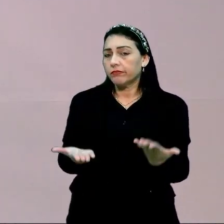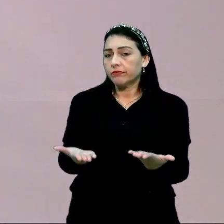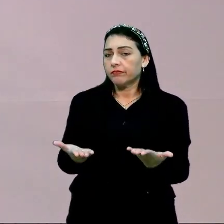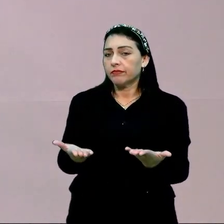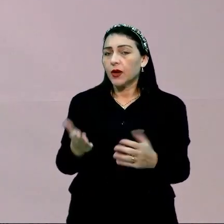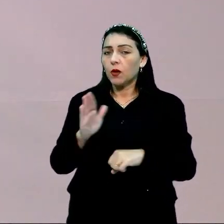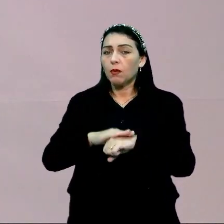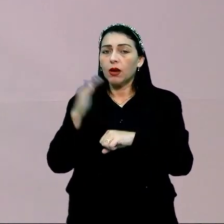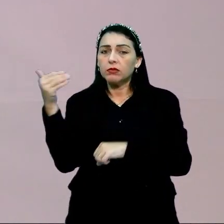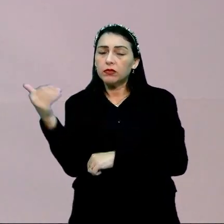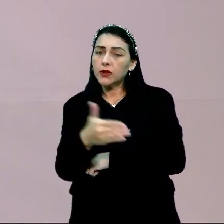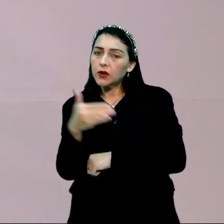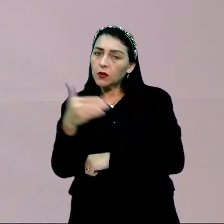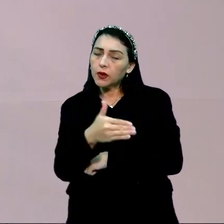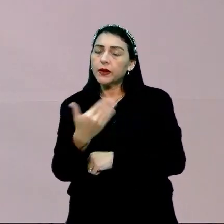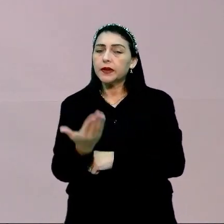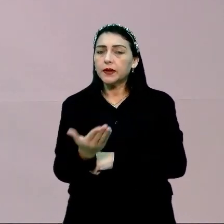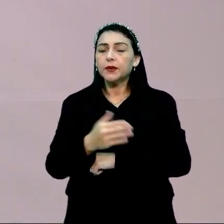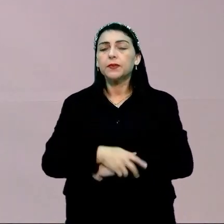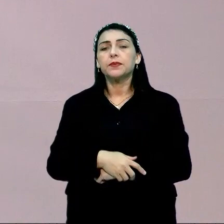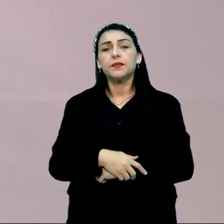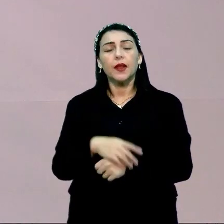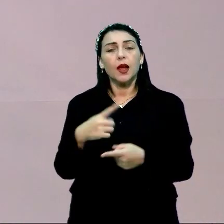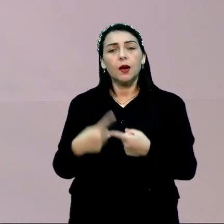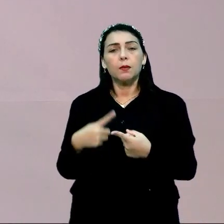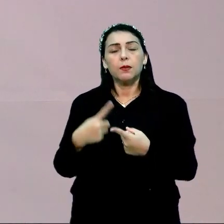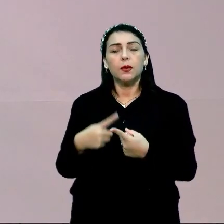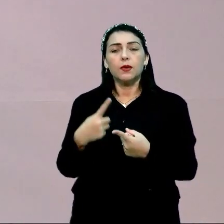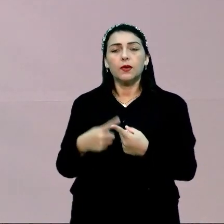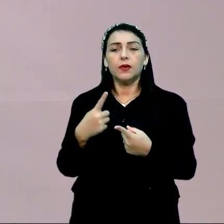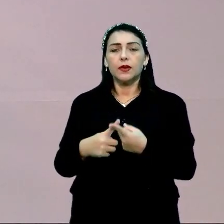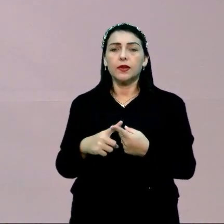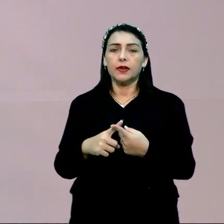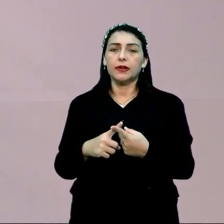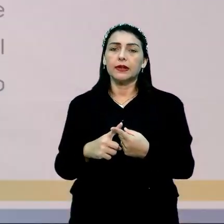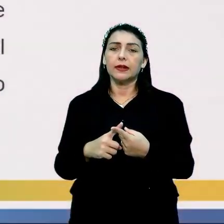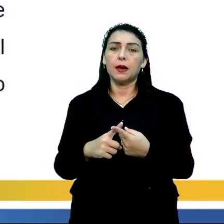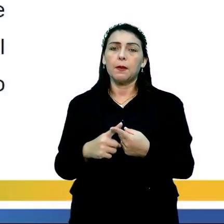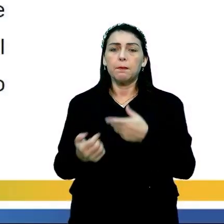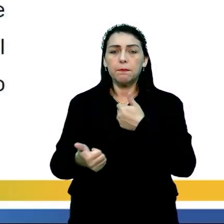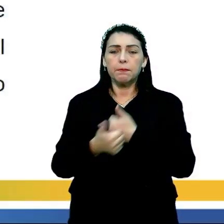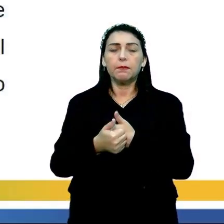com mais frequência, vamos dizer assim, porque eles estão à nossa mão, né?